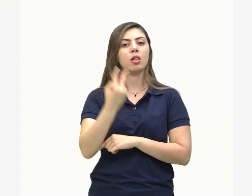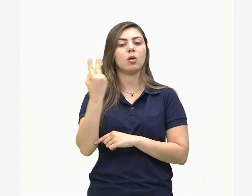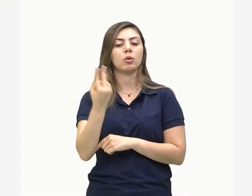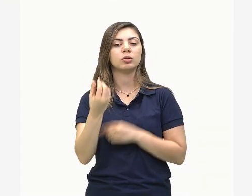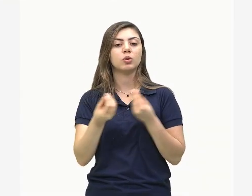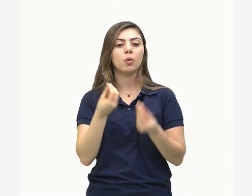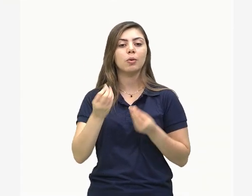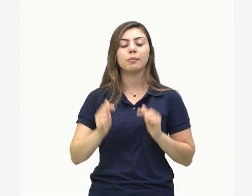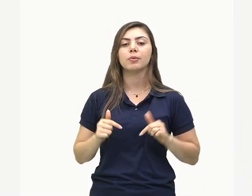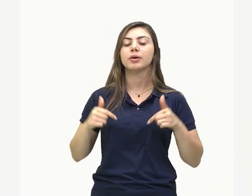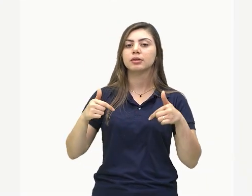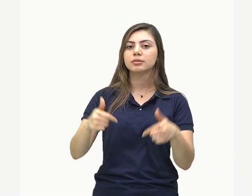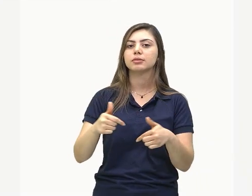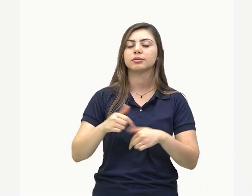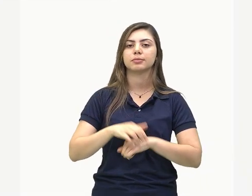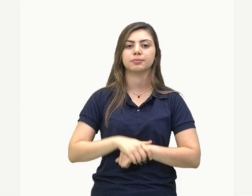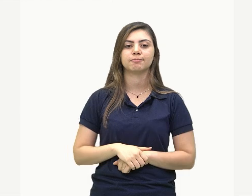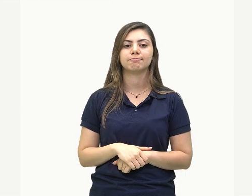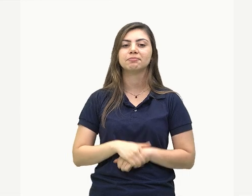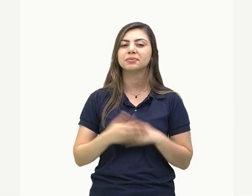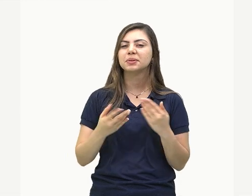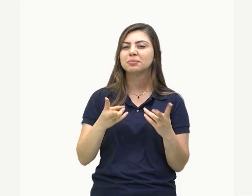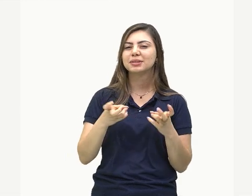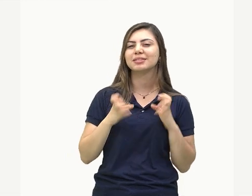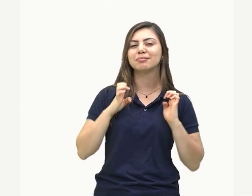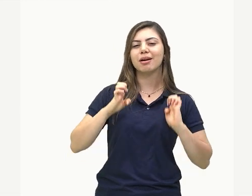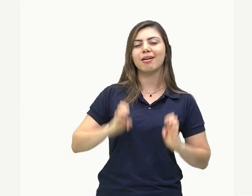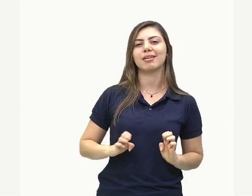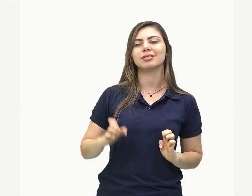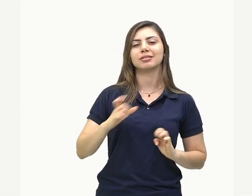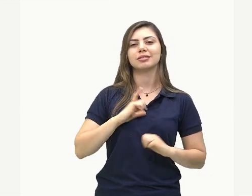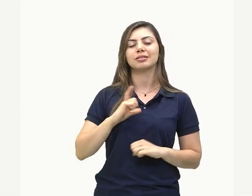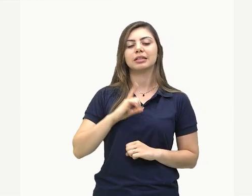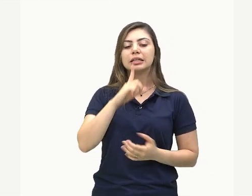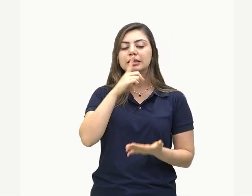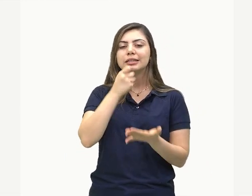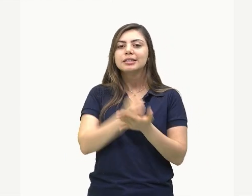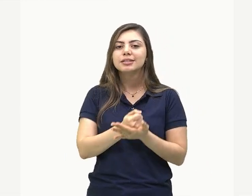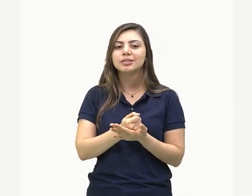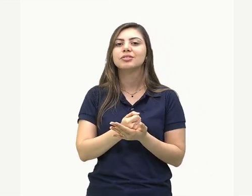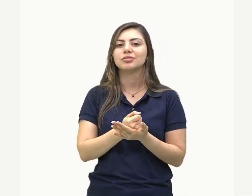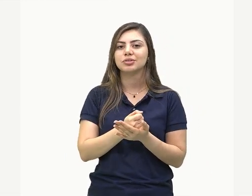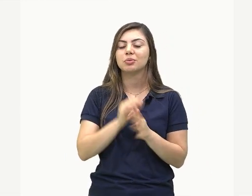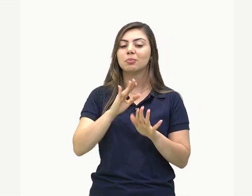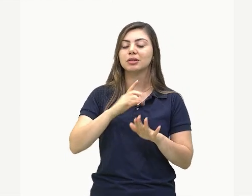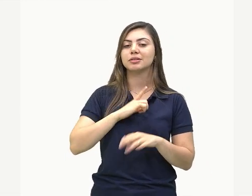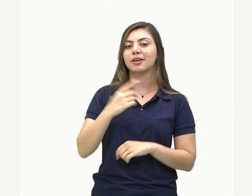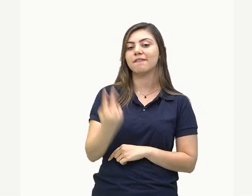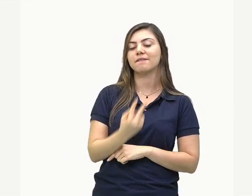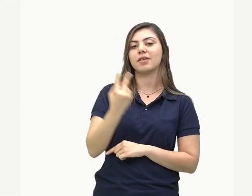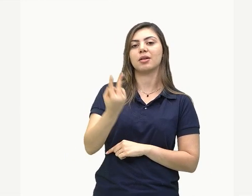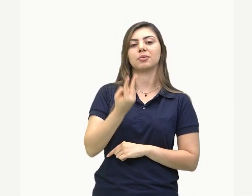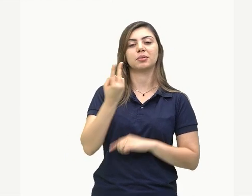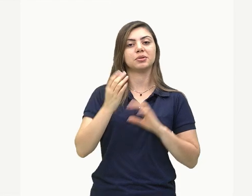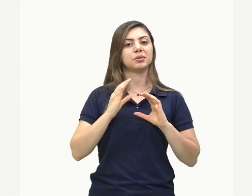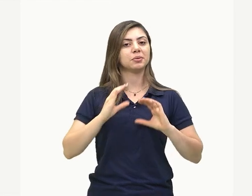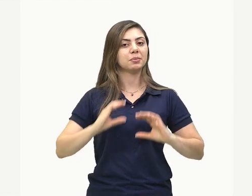prática, olha só. Então, a ética ela vai refletir, ela vai escolher com base nos valores